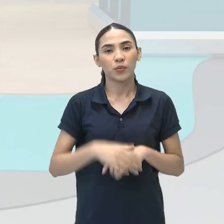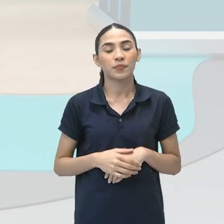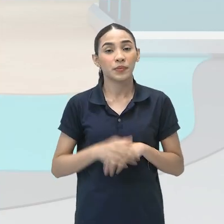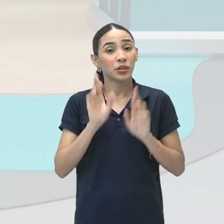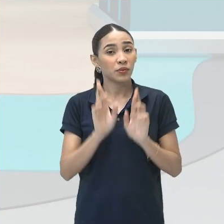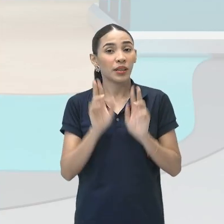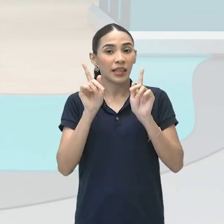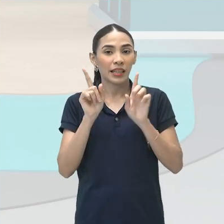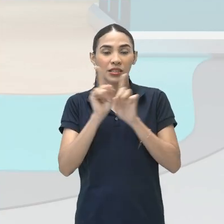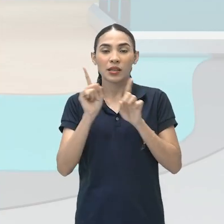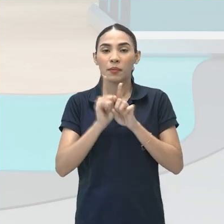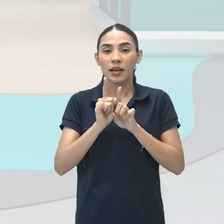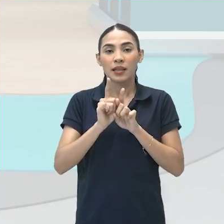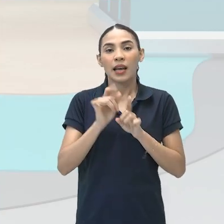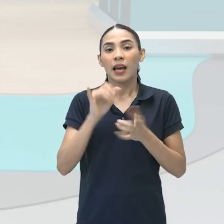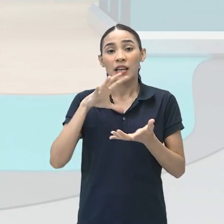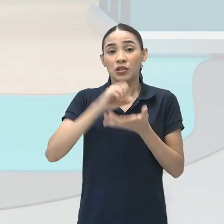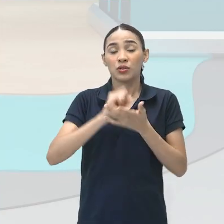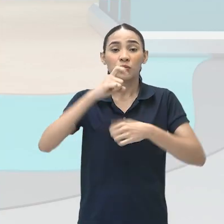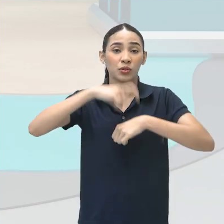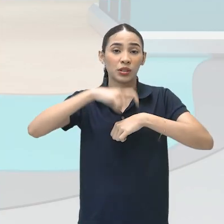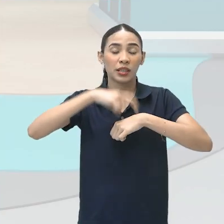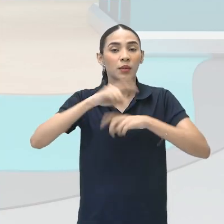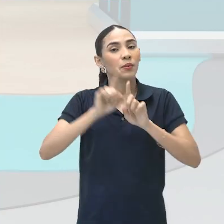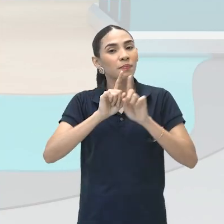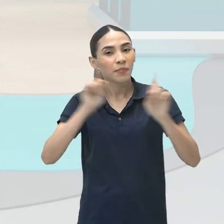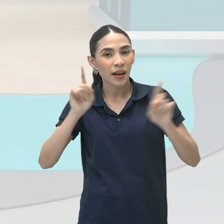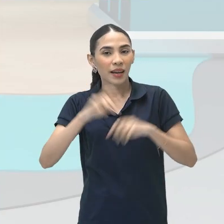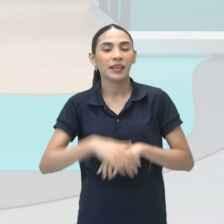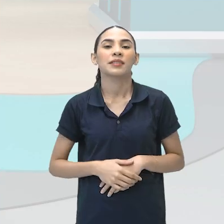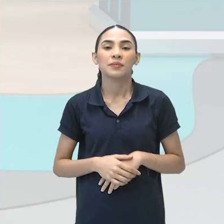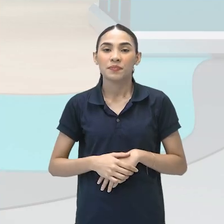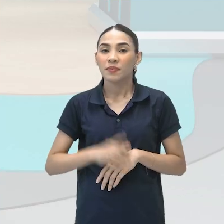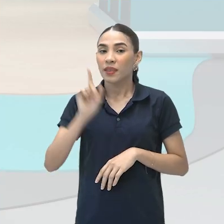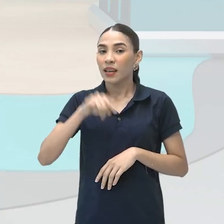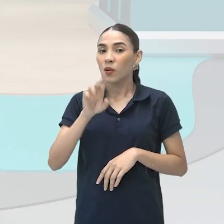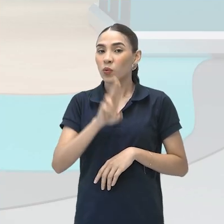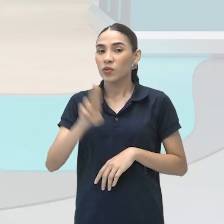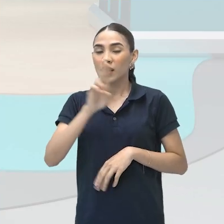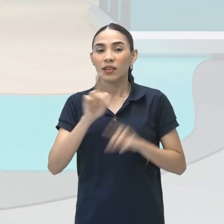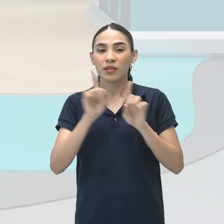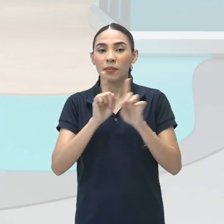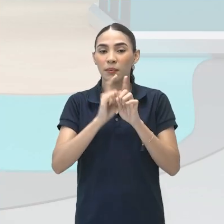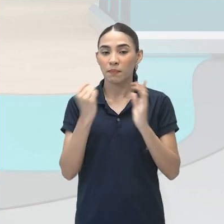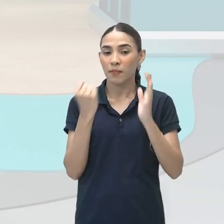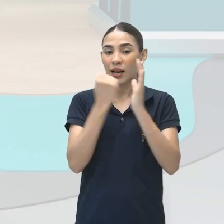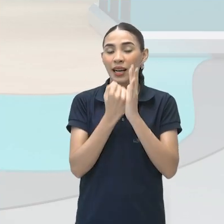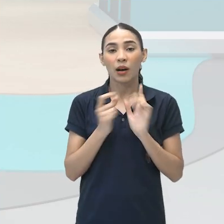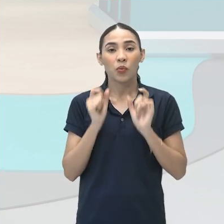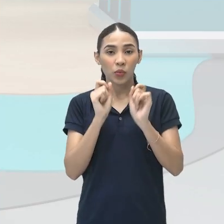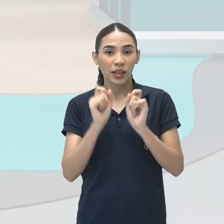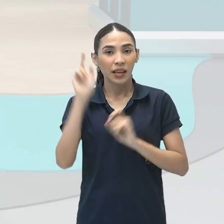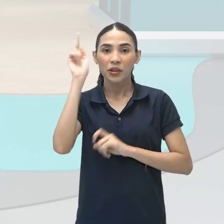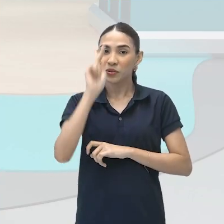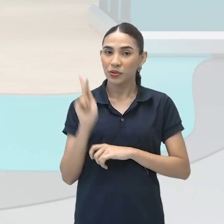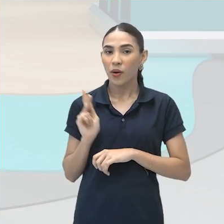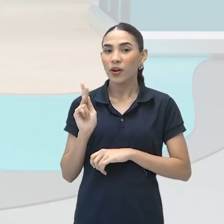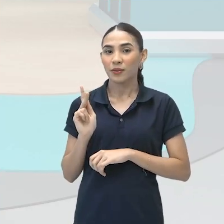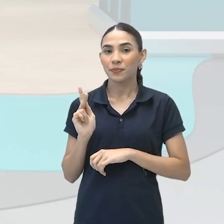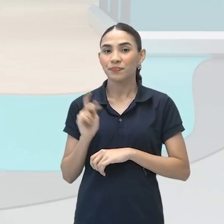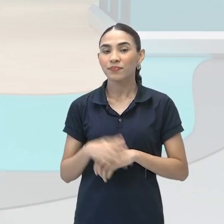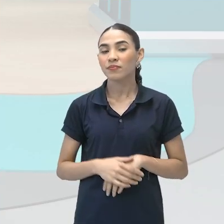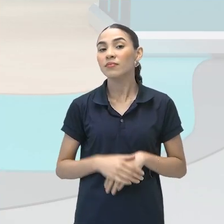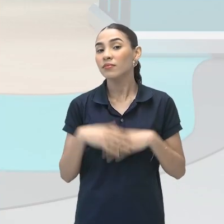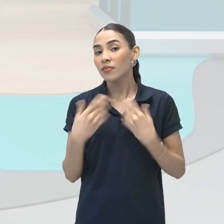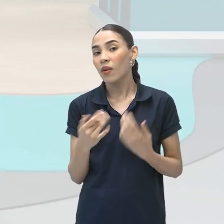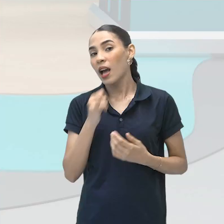compromisso da questão da marcação do tempo, mas certamente é utilizado para simbolizar a questão histórica, não é?